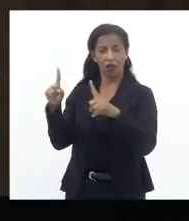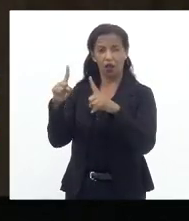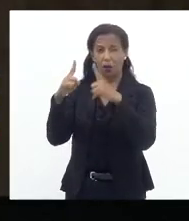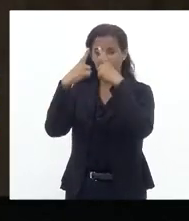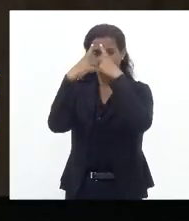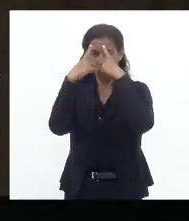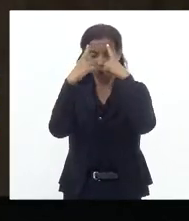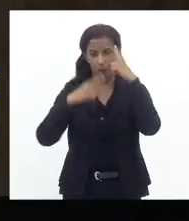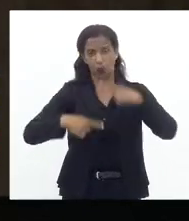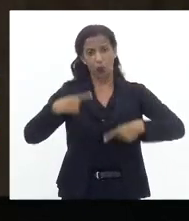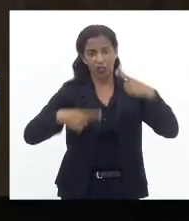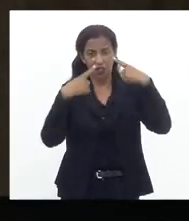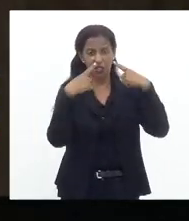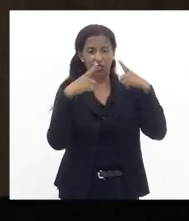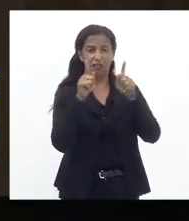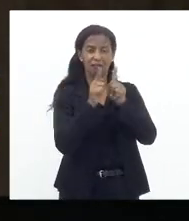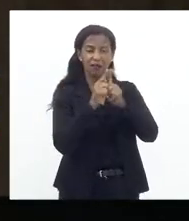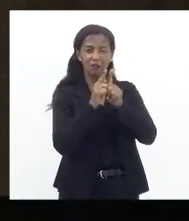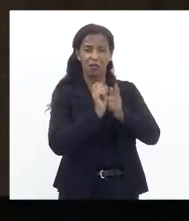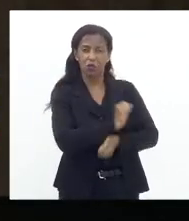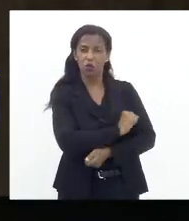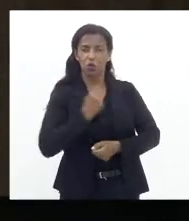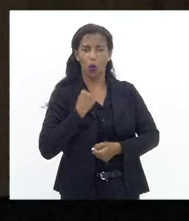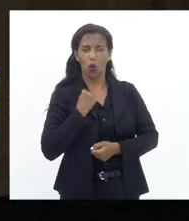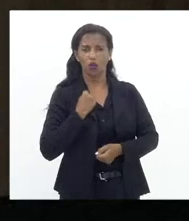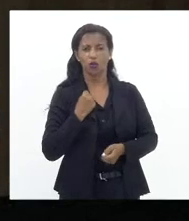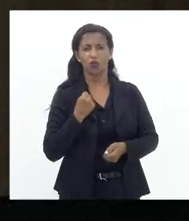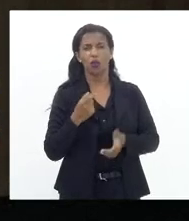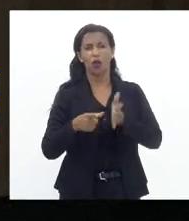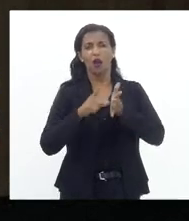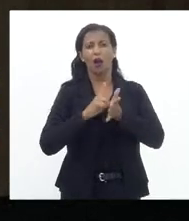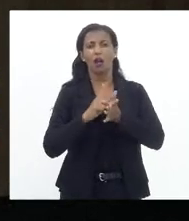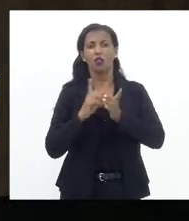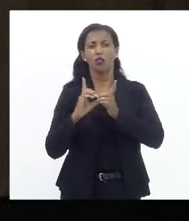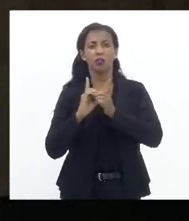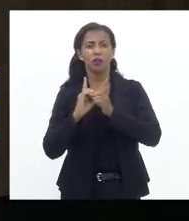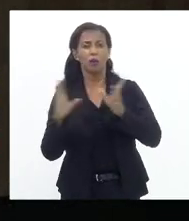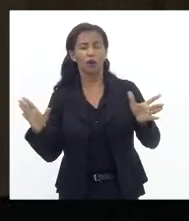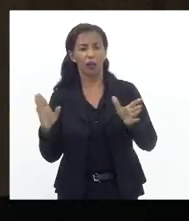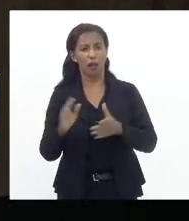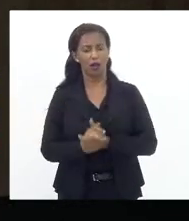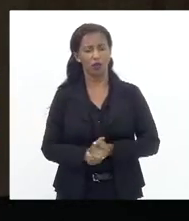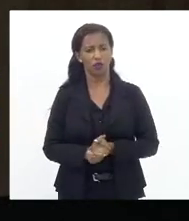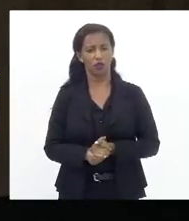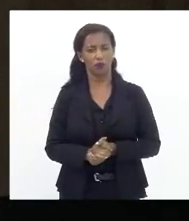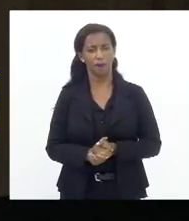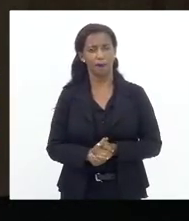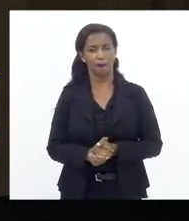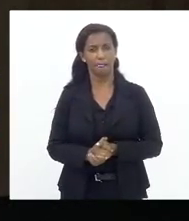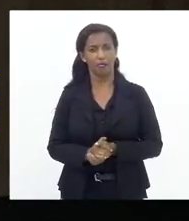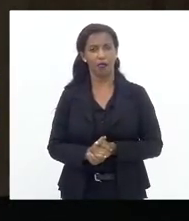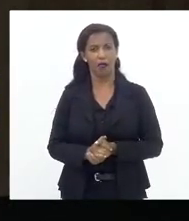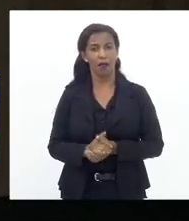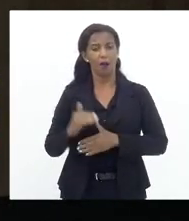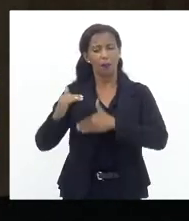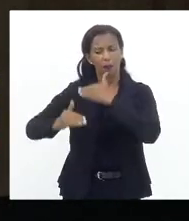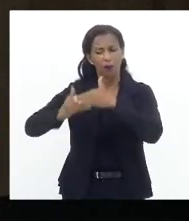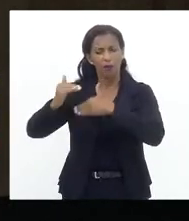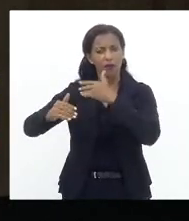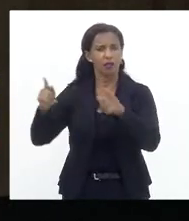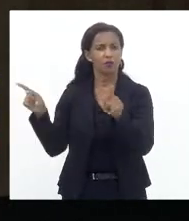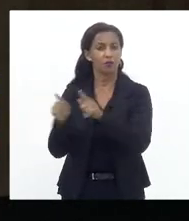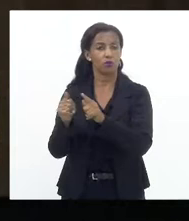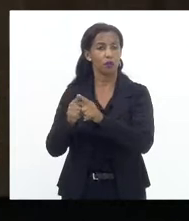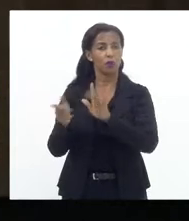política de ódio mais processos antes Democráticos processos que operam em a comprar